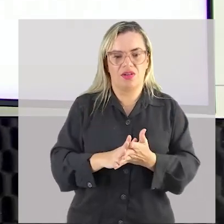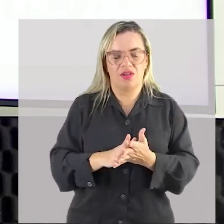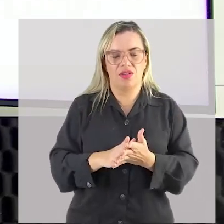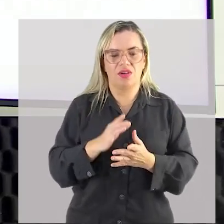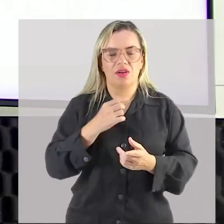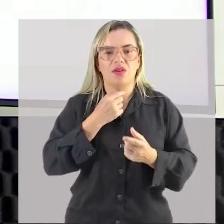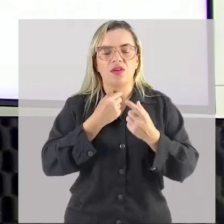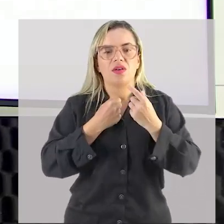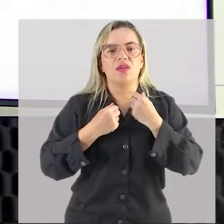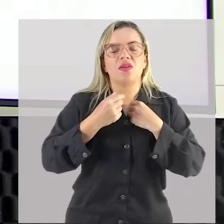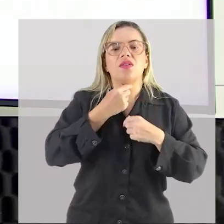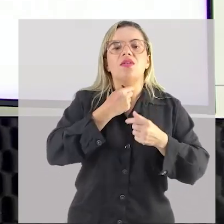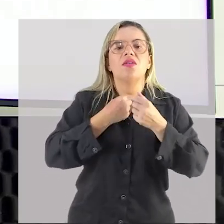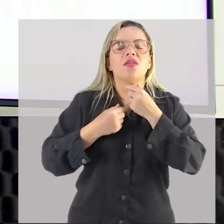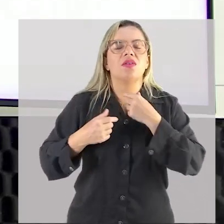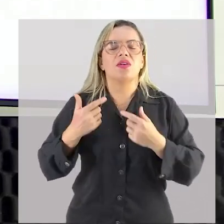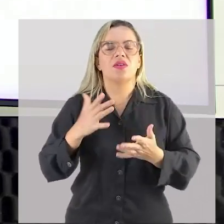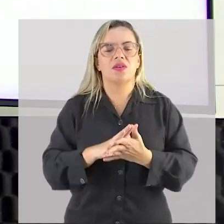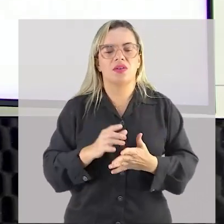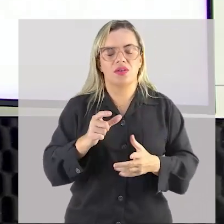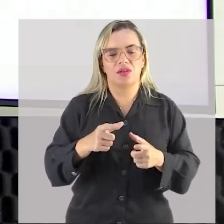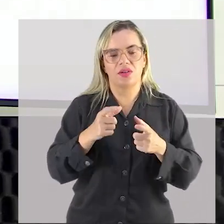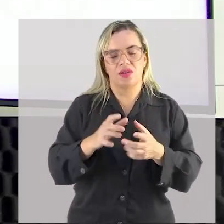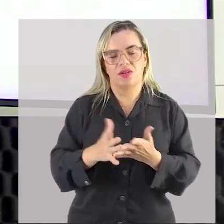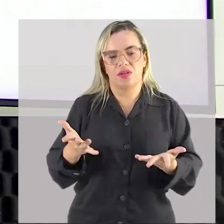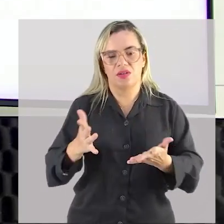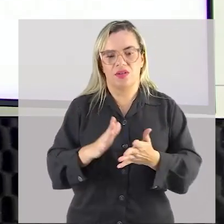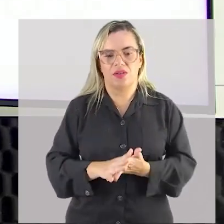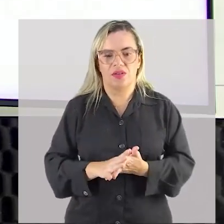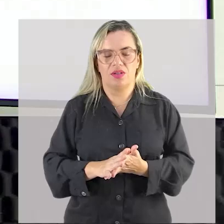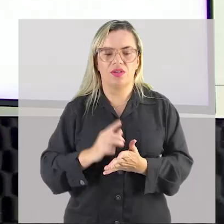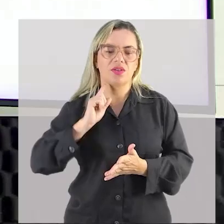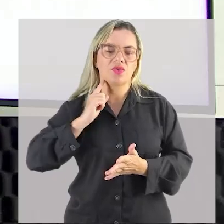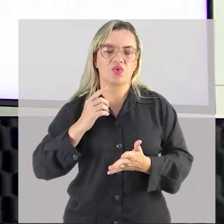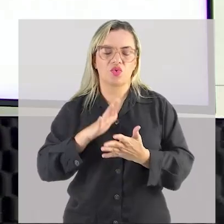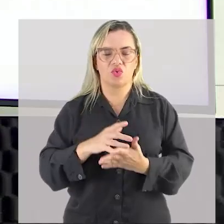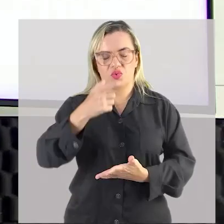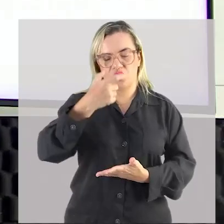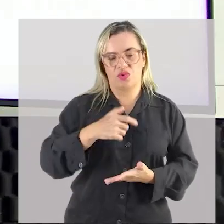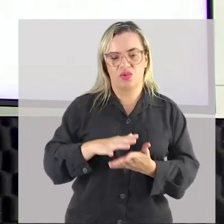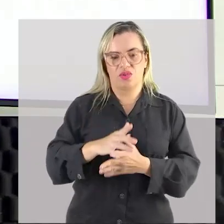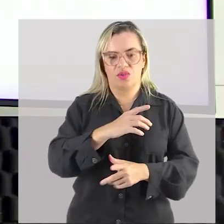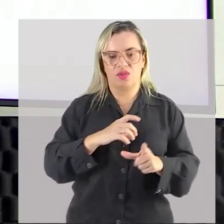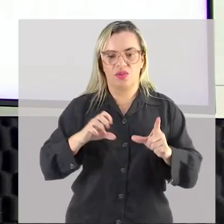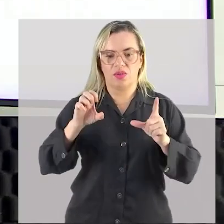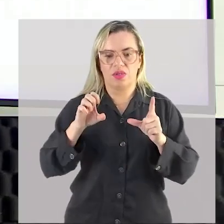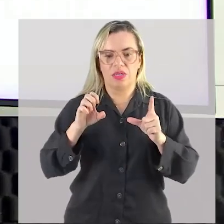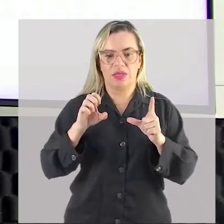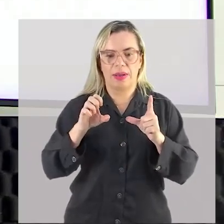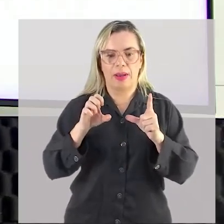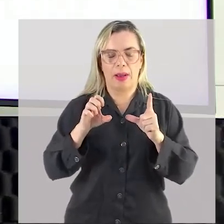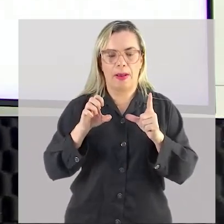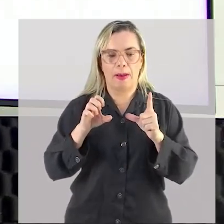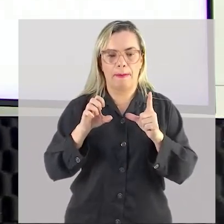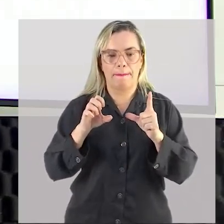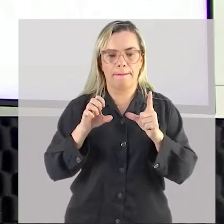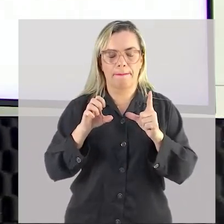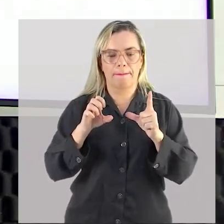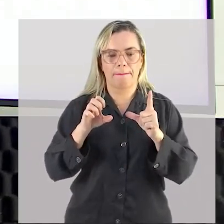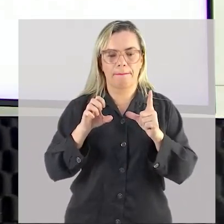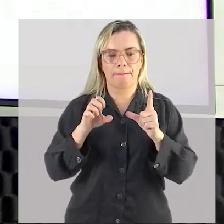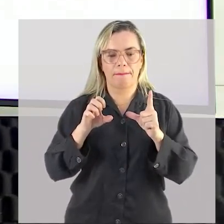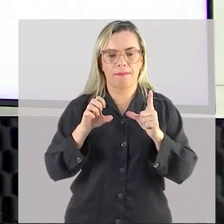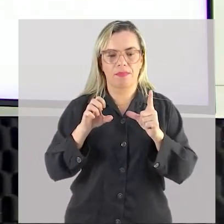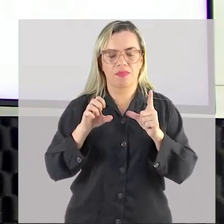Popular Então come demais se lambuza né se suja enfim não há mal que perdure não há dor que não se